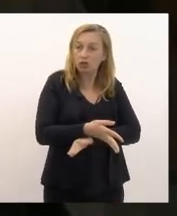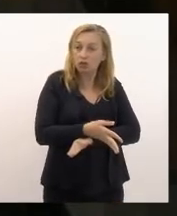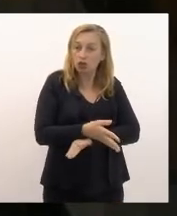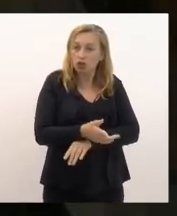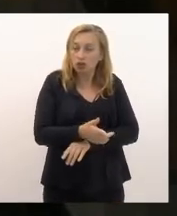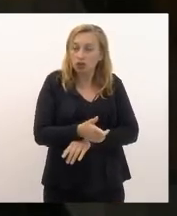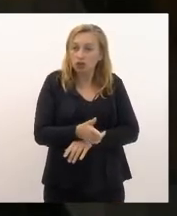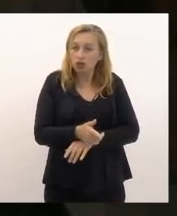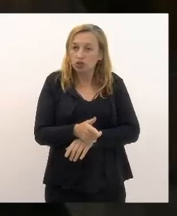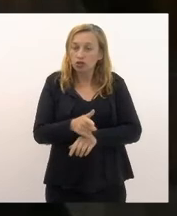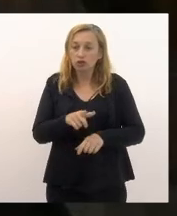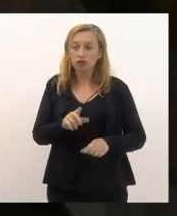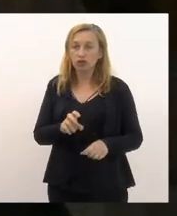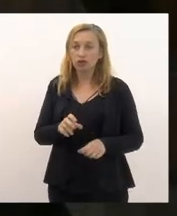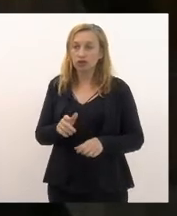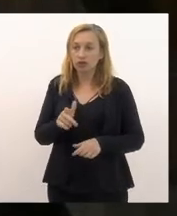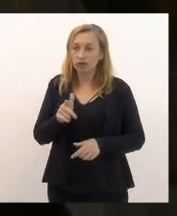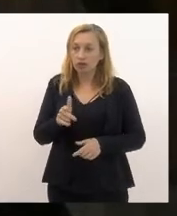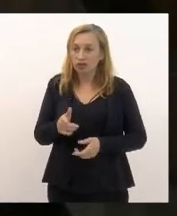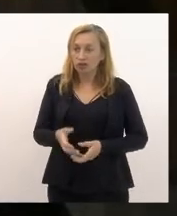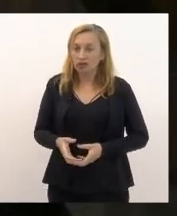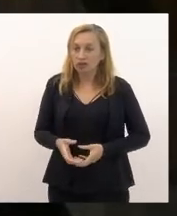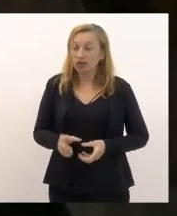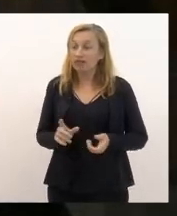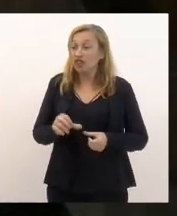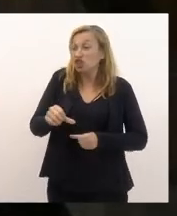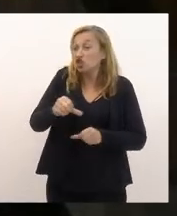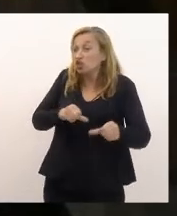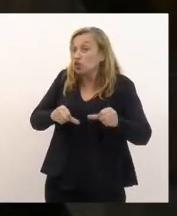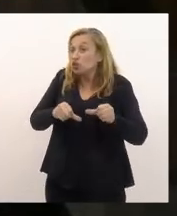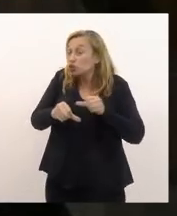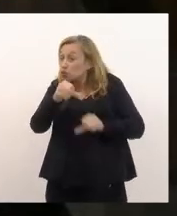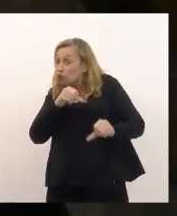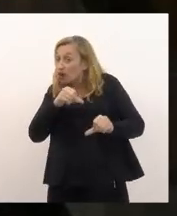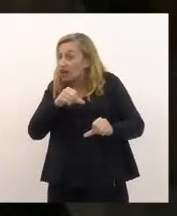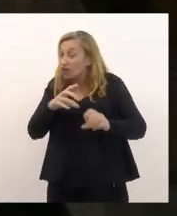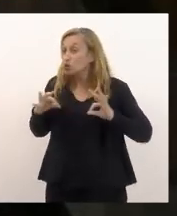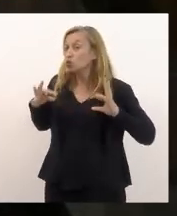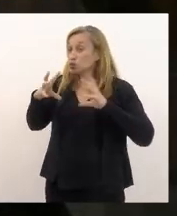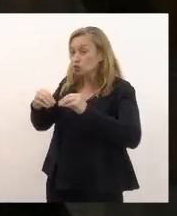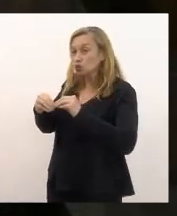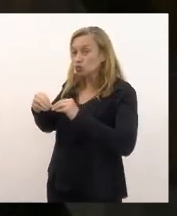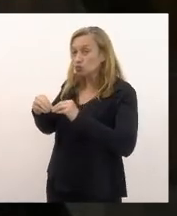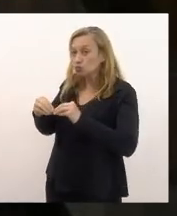urinando no mictório, porque vai inverter, os papéis vão se inverter, Rodrigo.